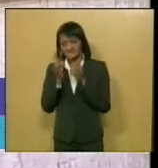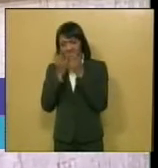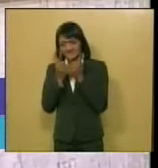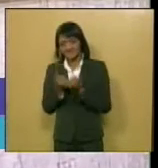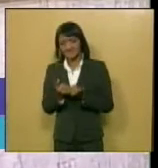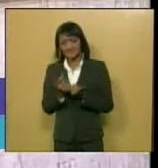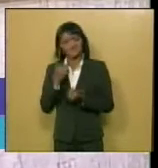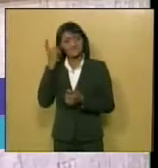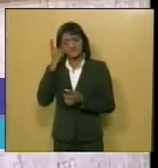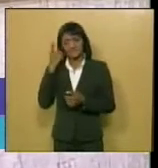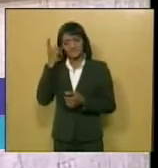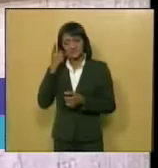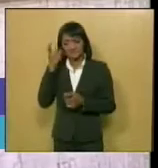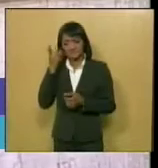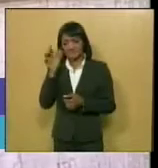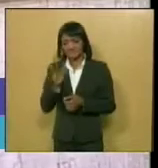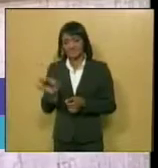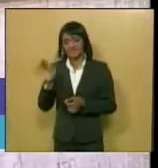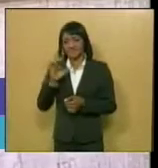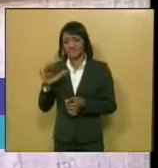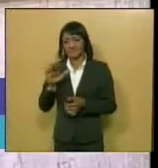foi deputado federal.